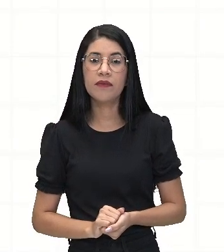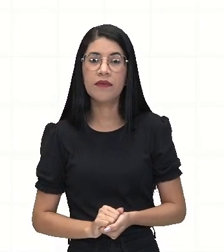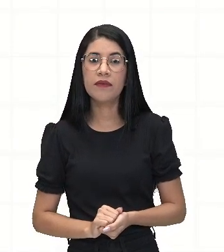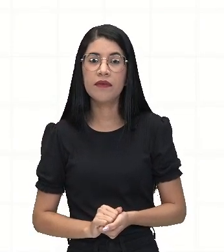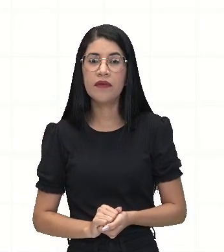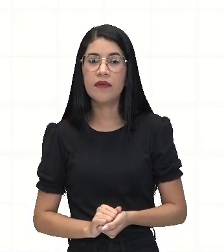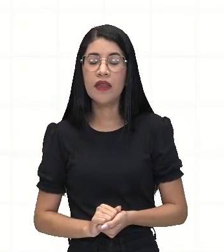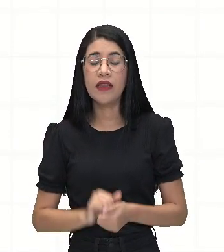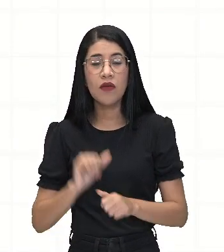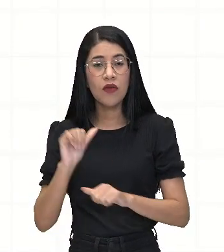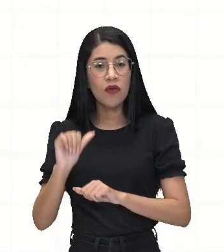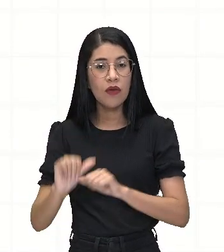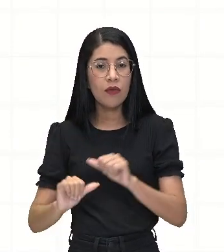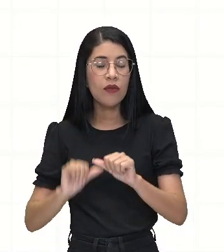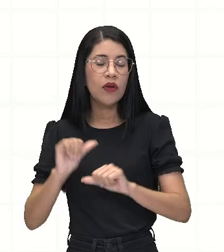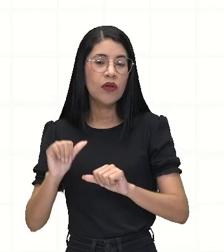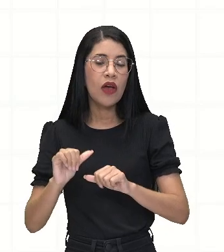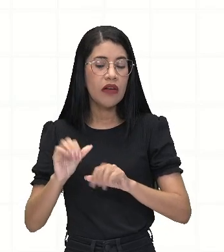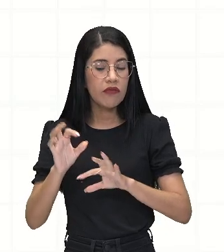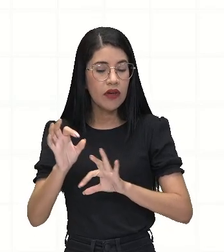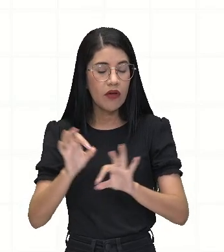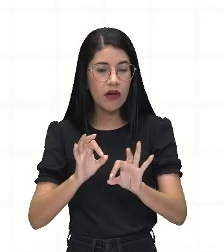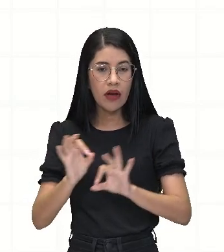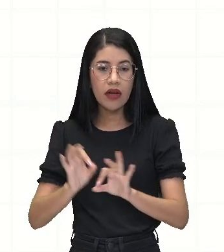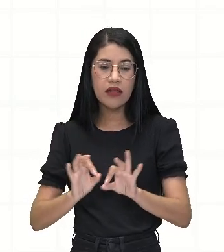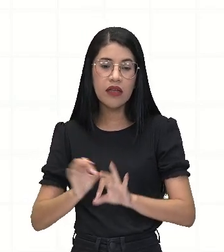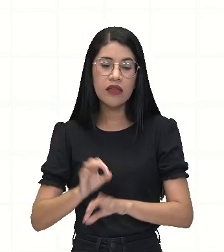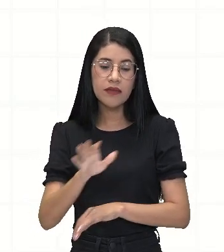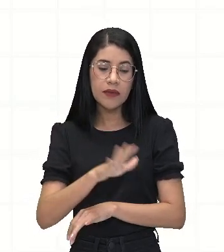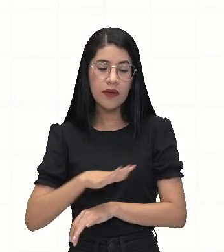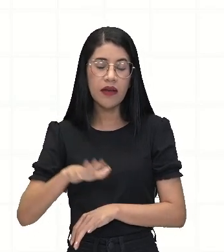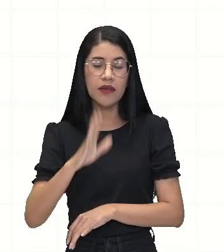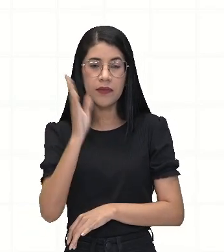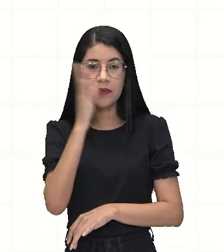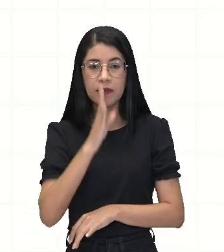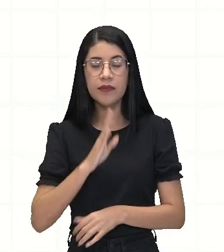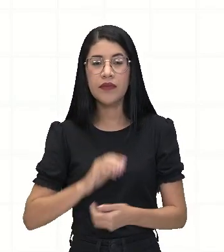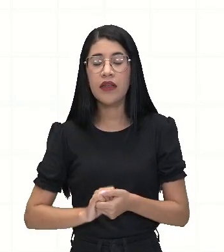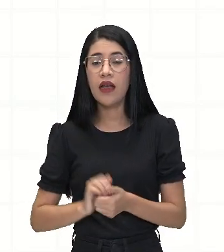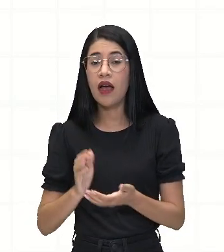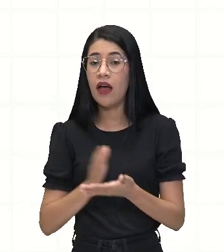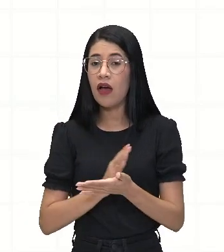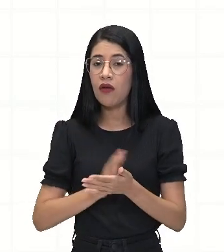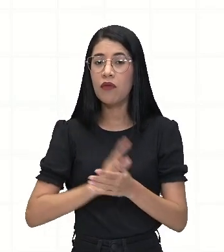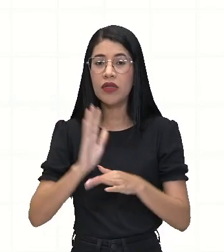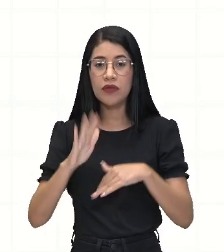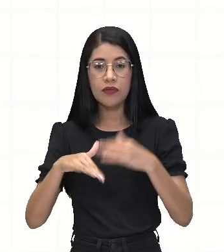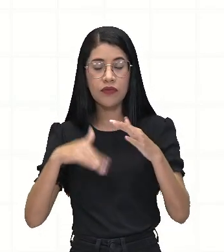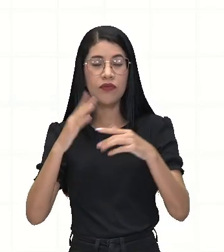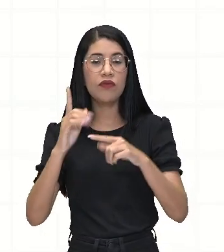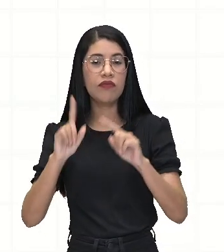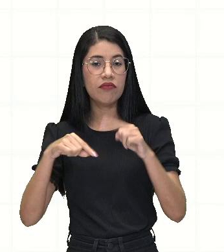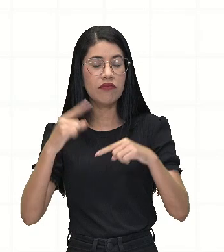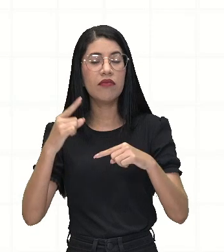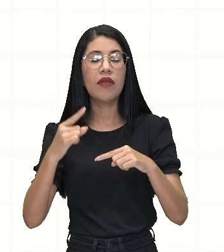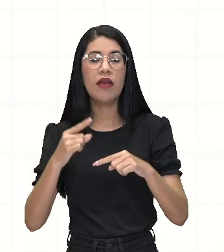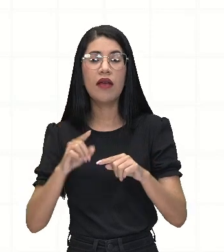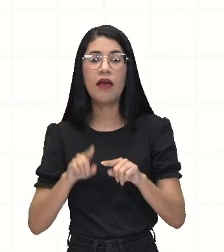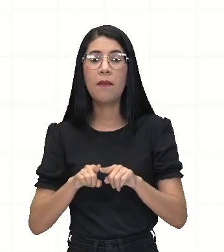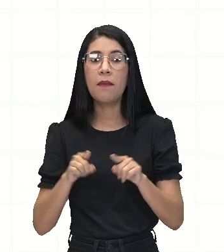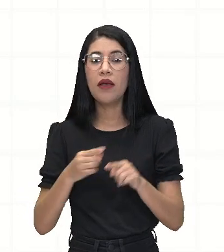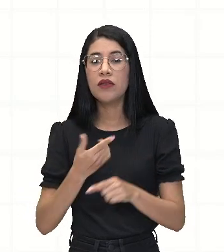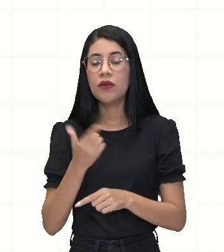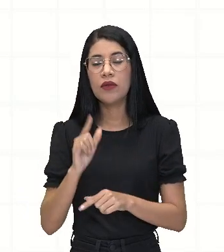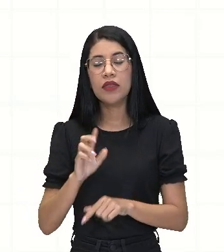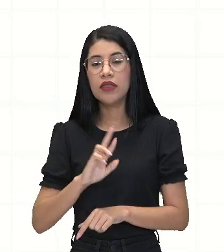ter aí uma mudança, né? Uma reorganização no território. Algumas prosperaram, como a gente viu. As